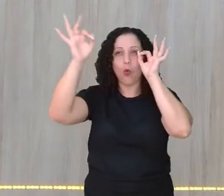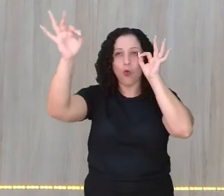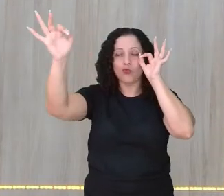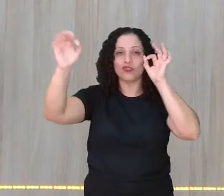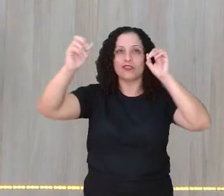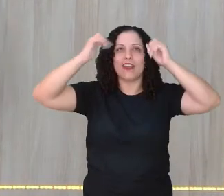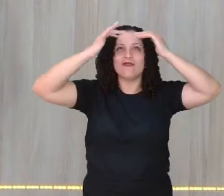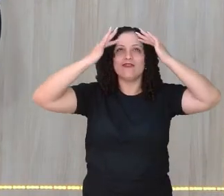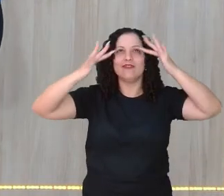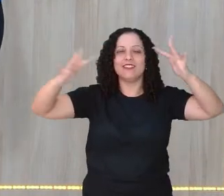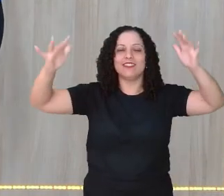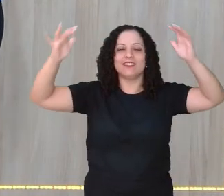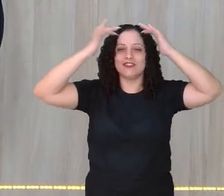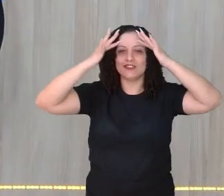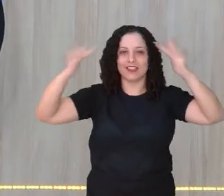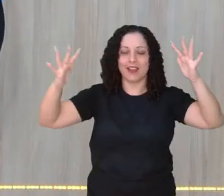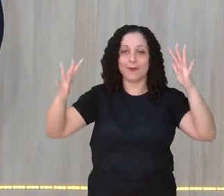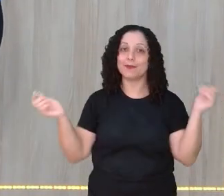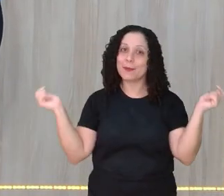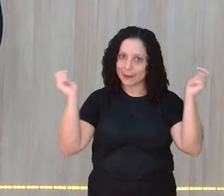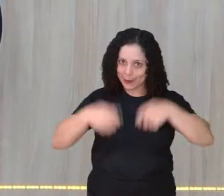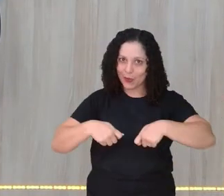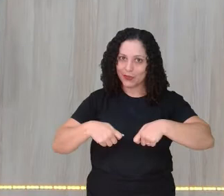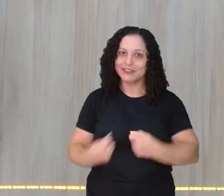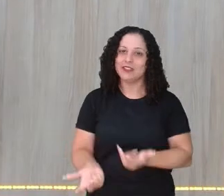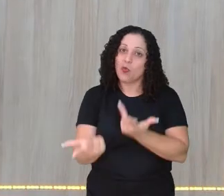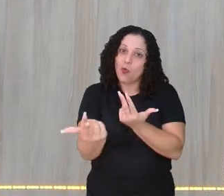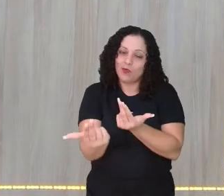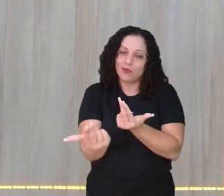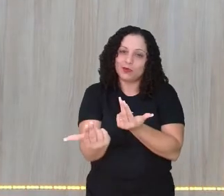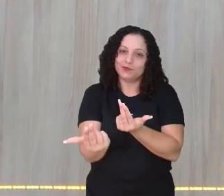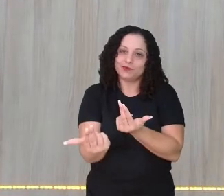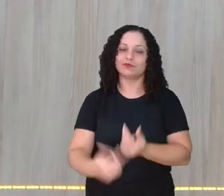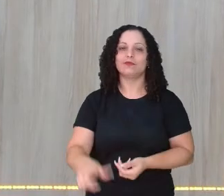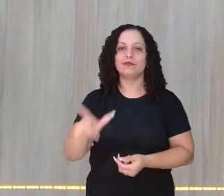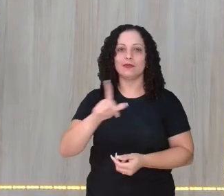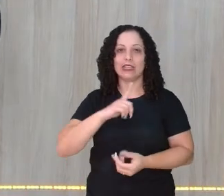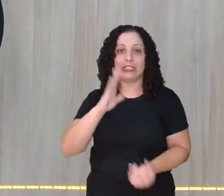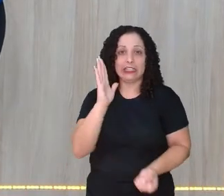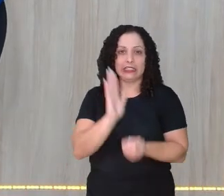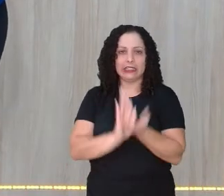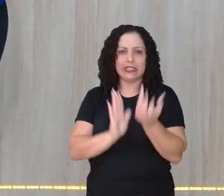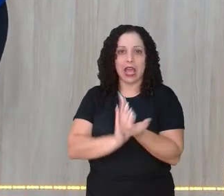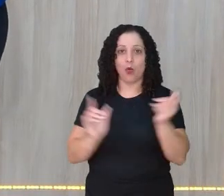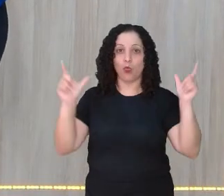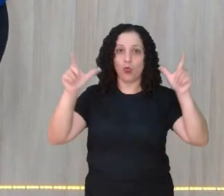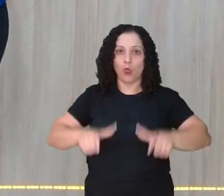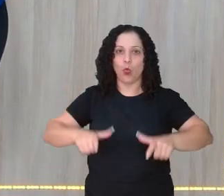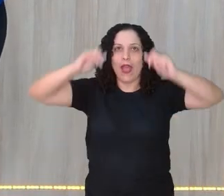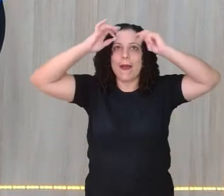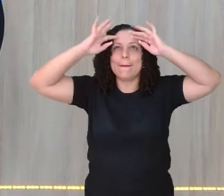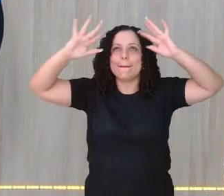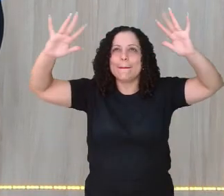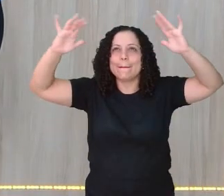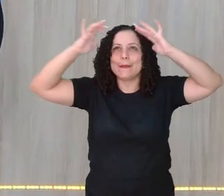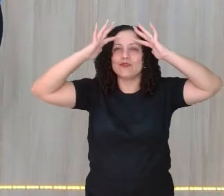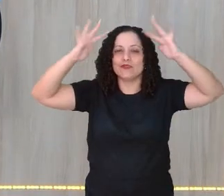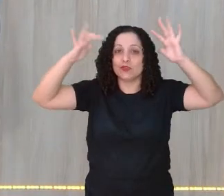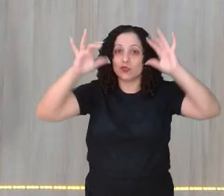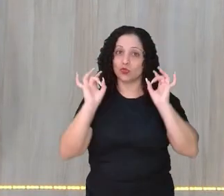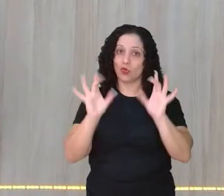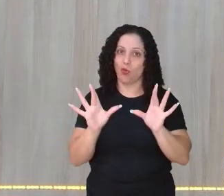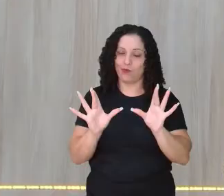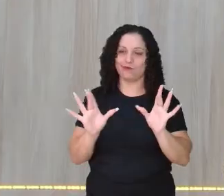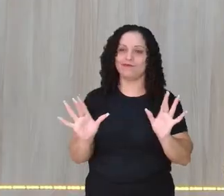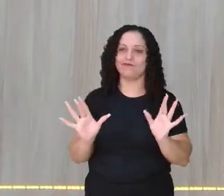viajar com o texto, a gente está podendo fazer isso. A gente coloca um espaço que não seja real, não seja físico. Ele